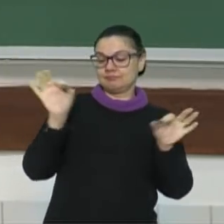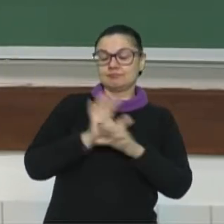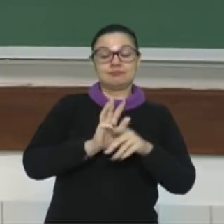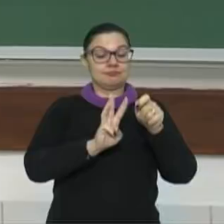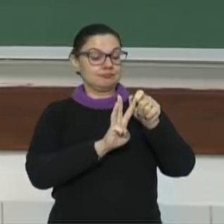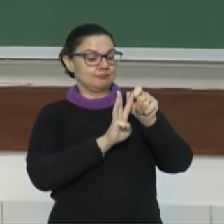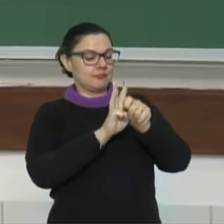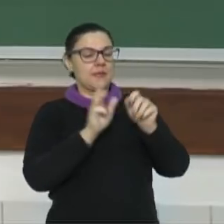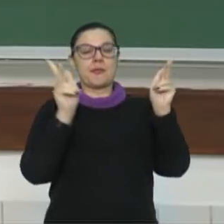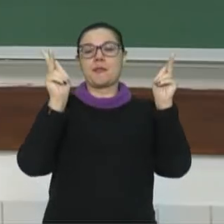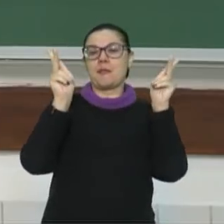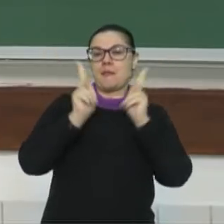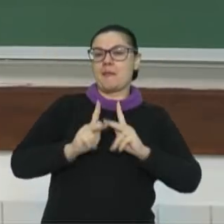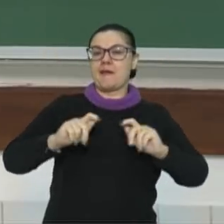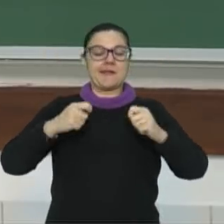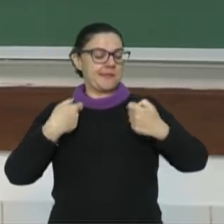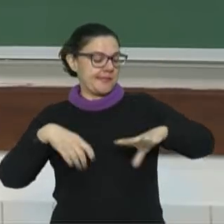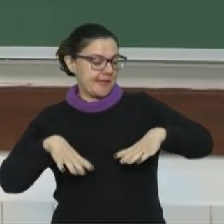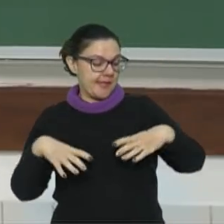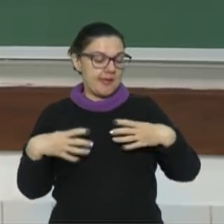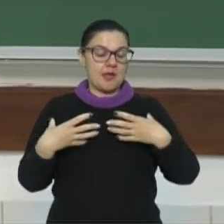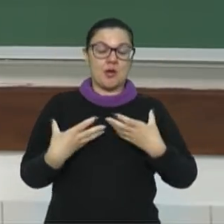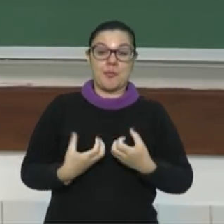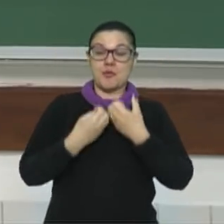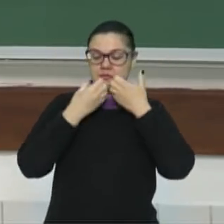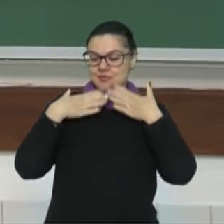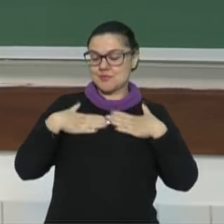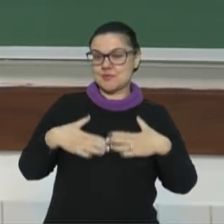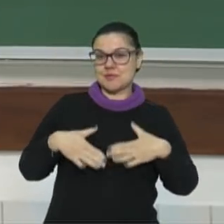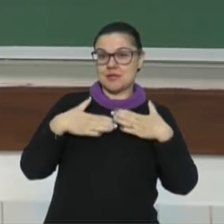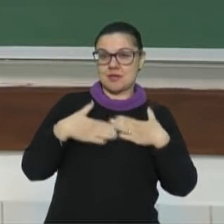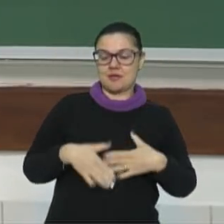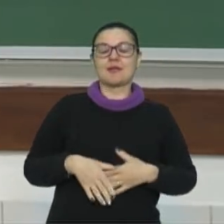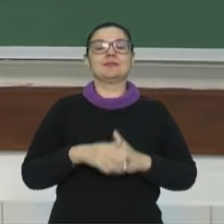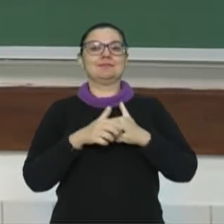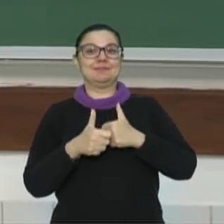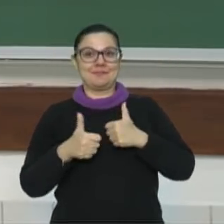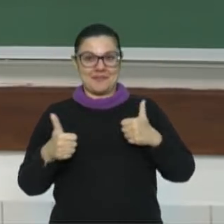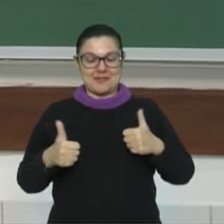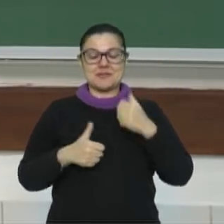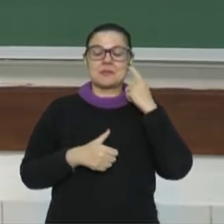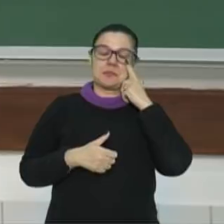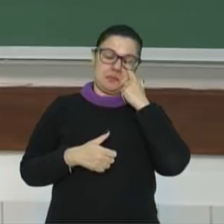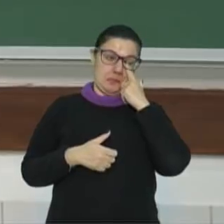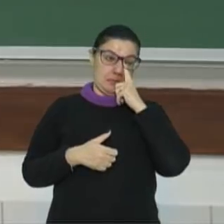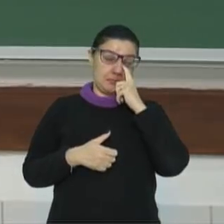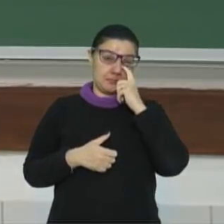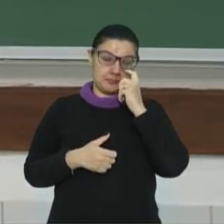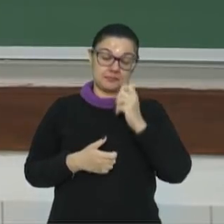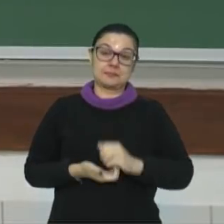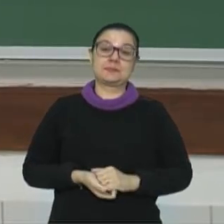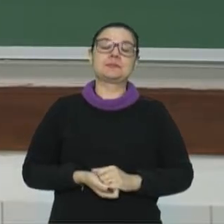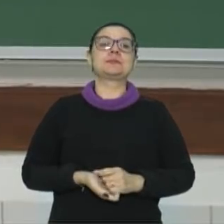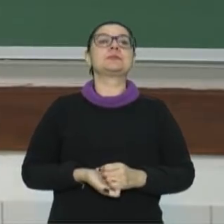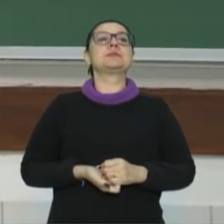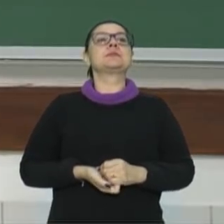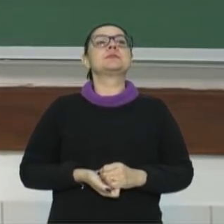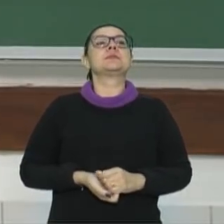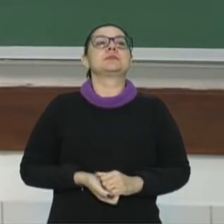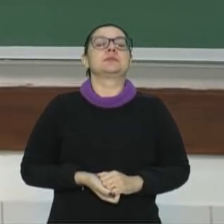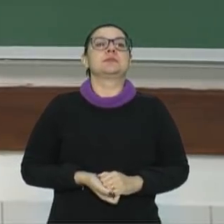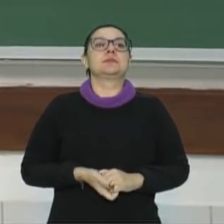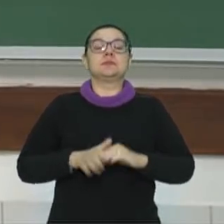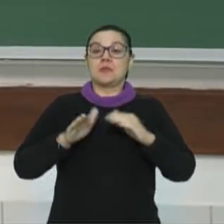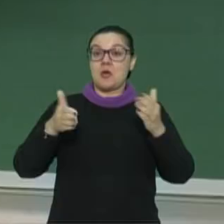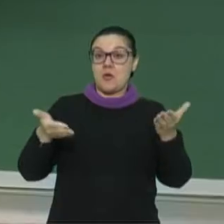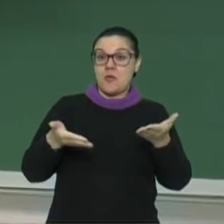trimestre sem precisar de recuperação e bem tranquilo e sereno, não é isso? Bom, então vamos lá? Bom,